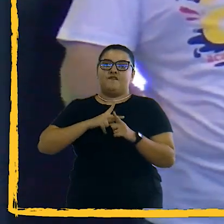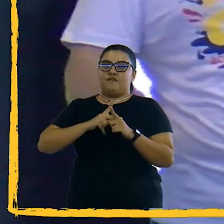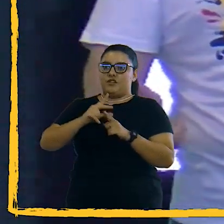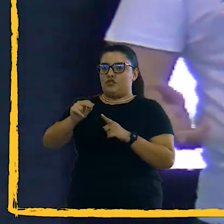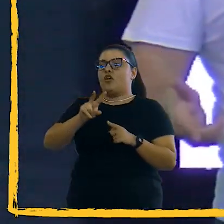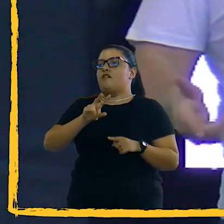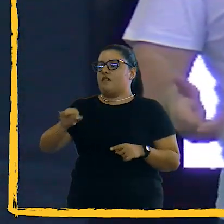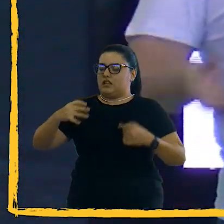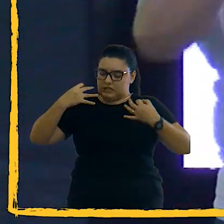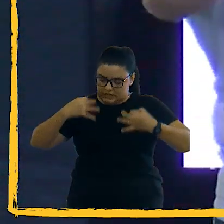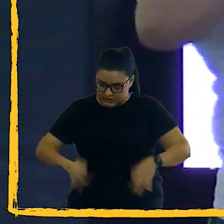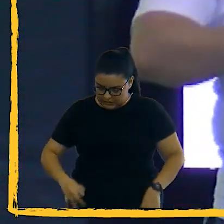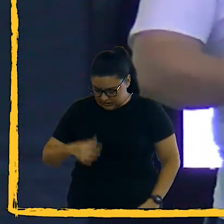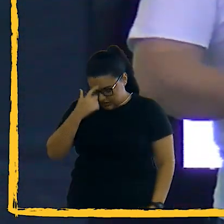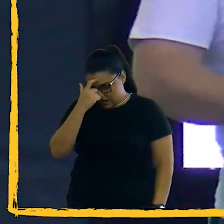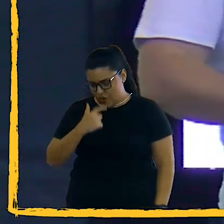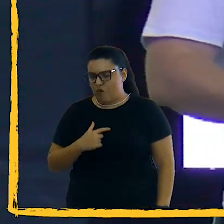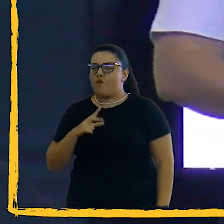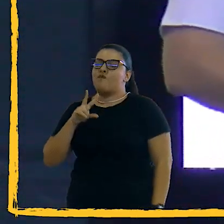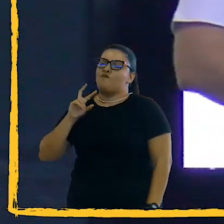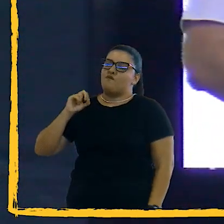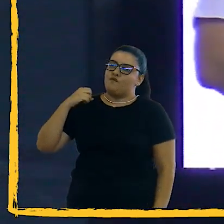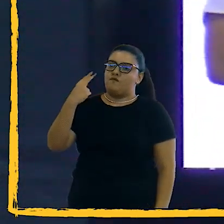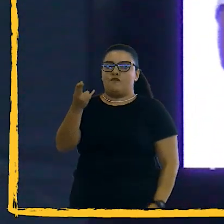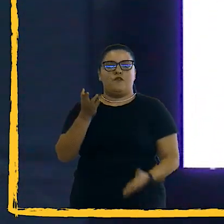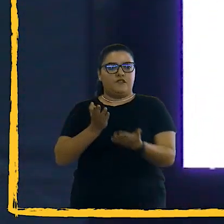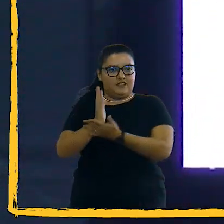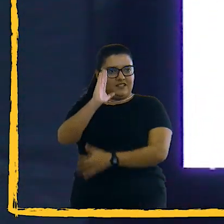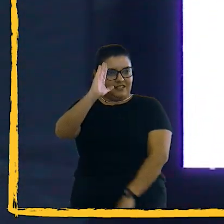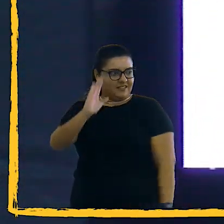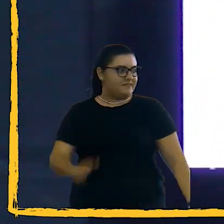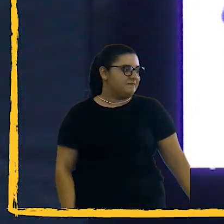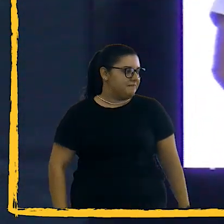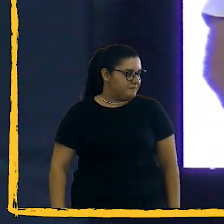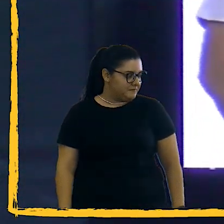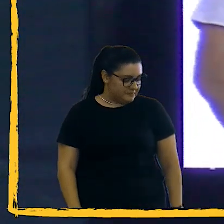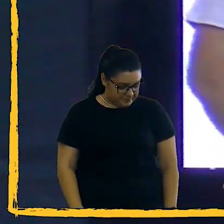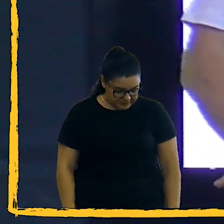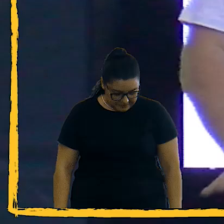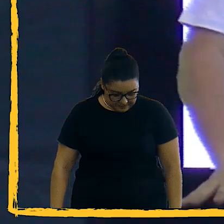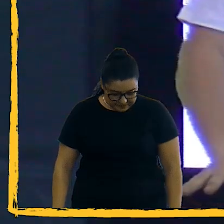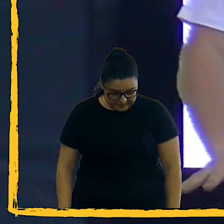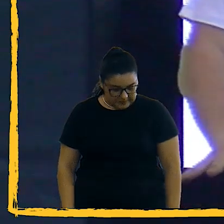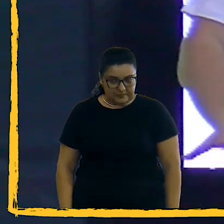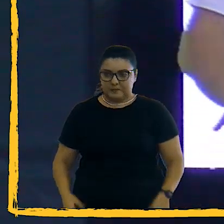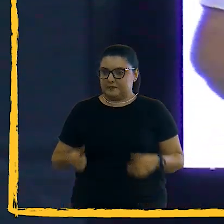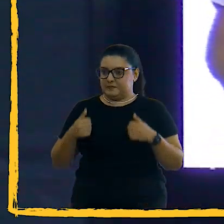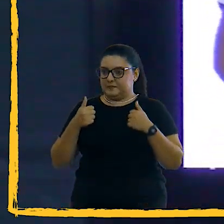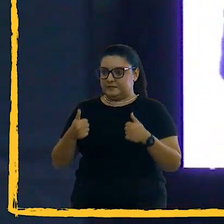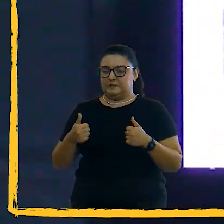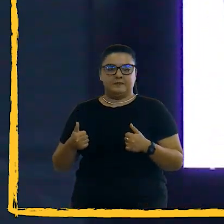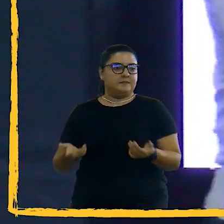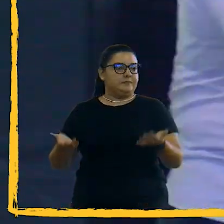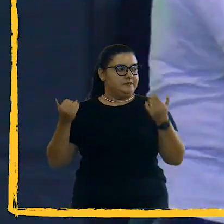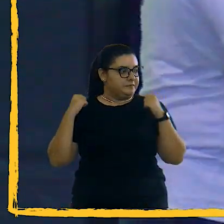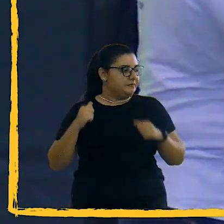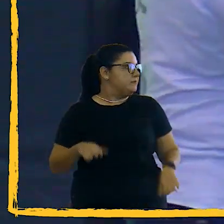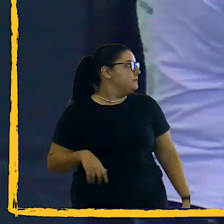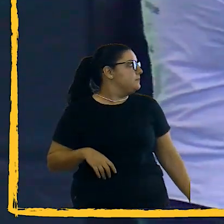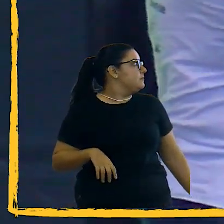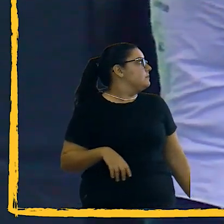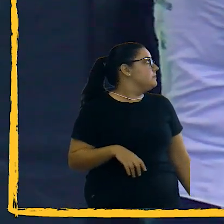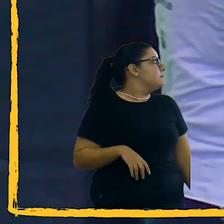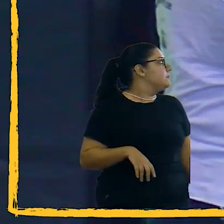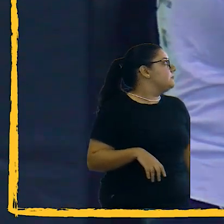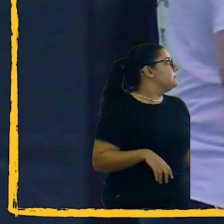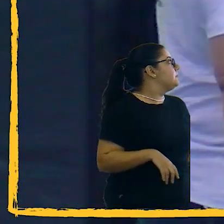vencer tenha certeza que você vai vencer é o teu primeiro passo beleza vem comigo vai